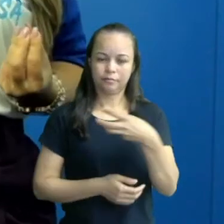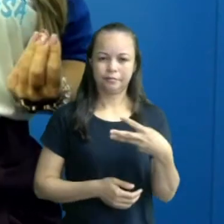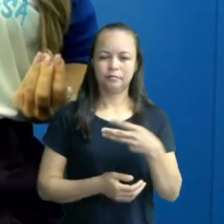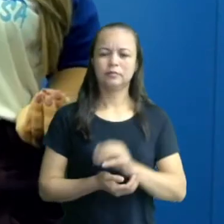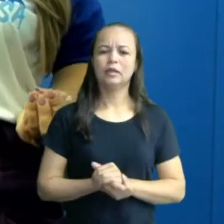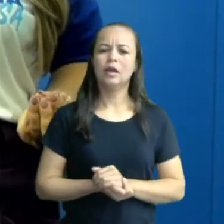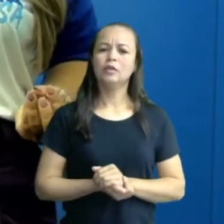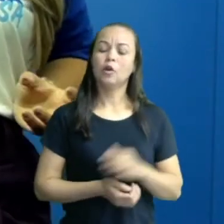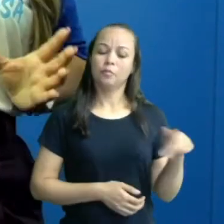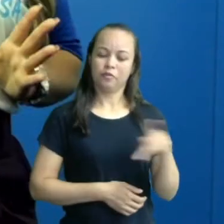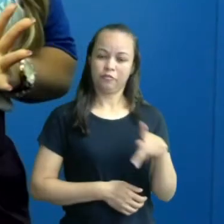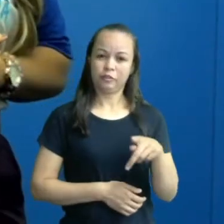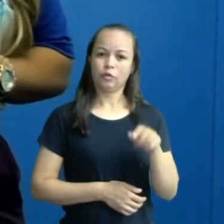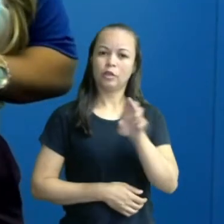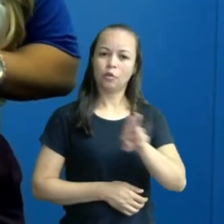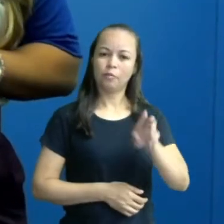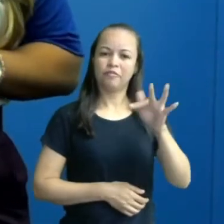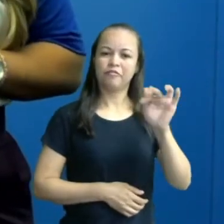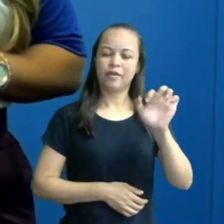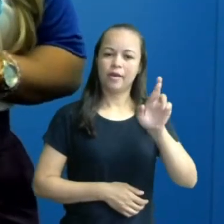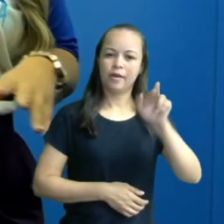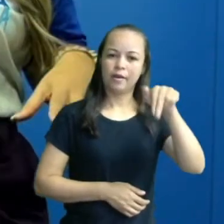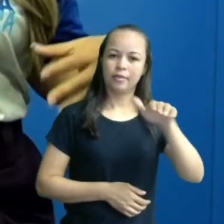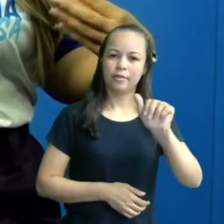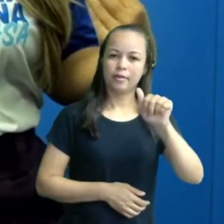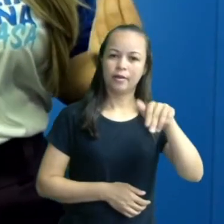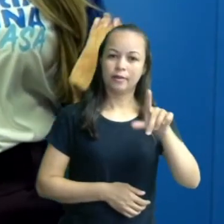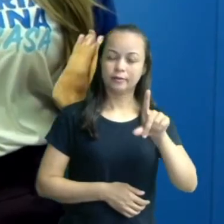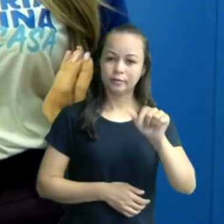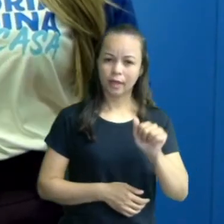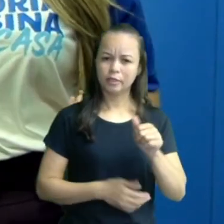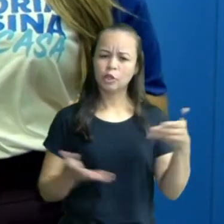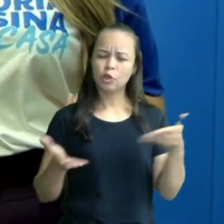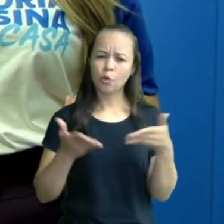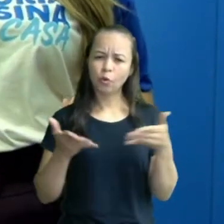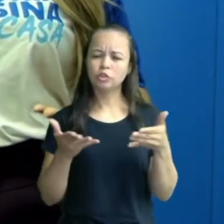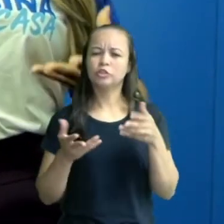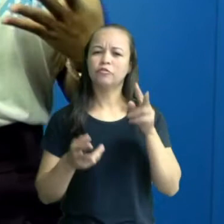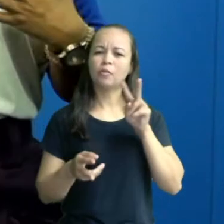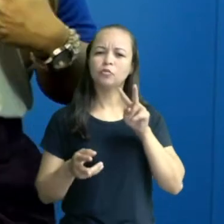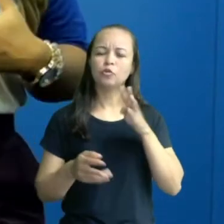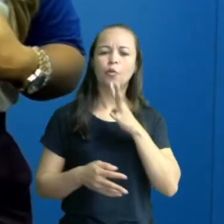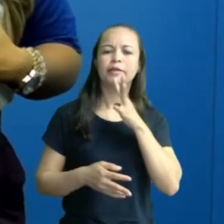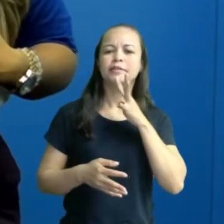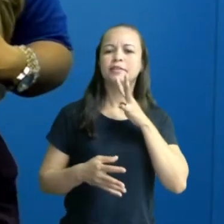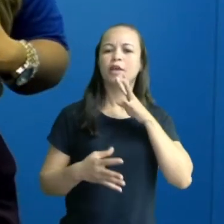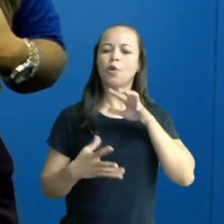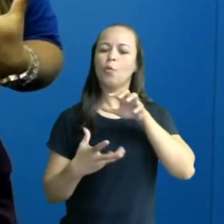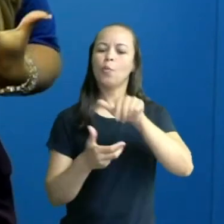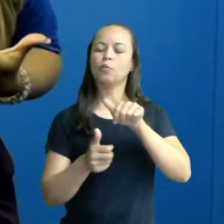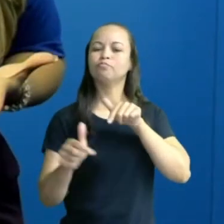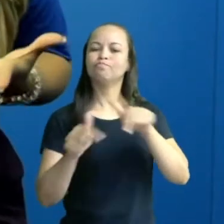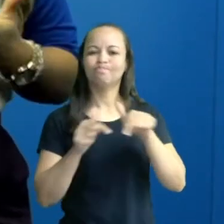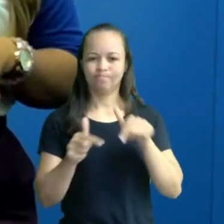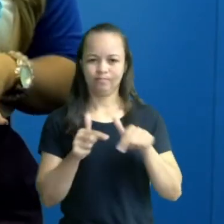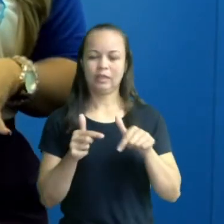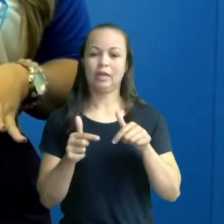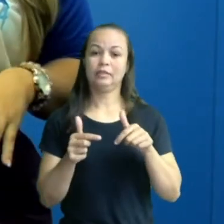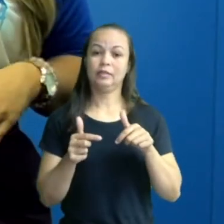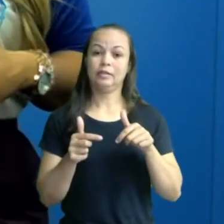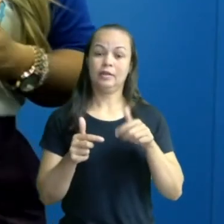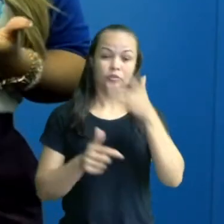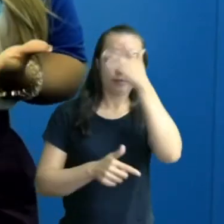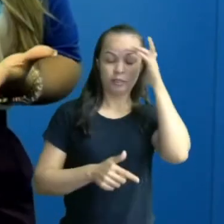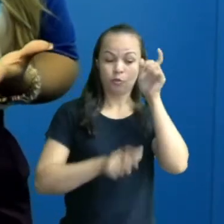Eu sou a professora Fernanda e hoje a gente vai passear pelo mundo do trabalho. Trabalhadores e atividades do